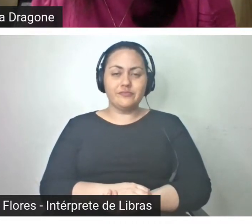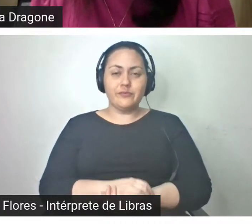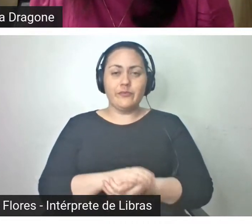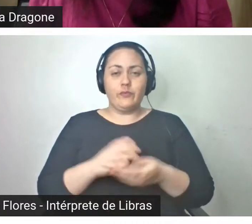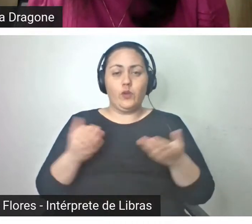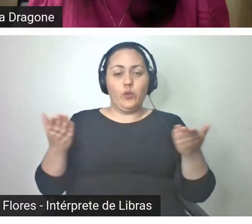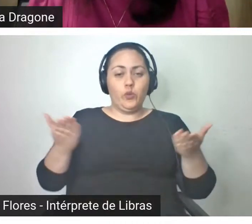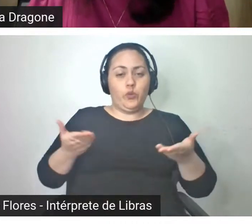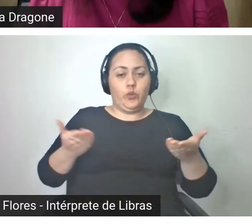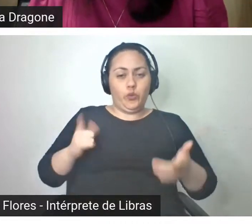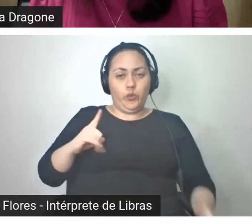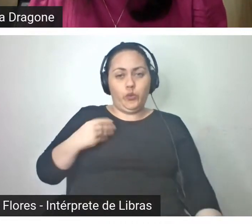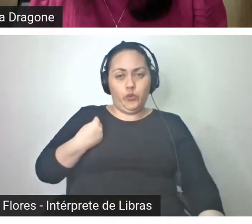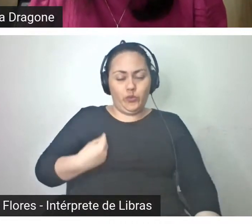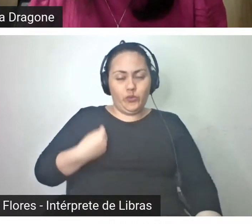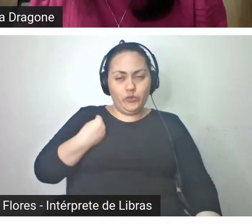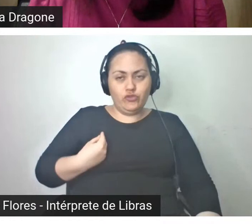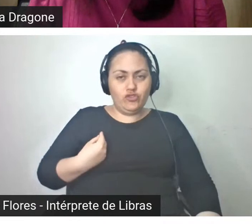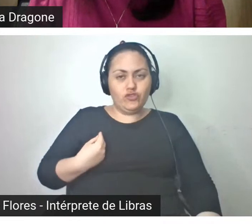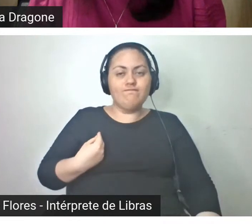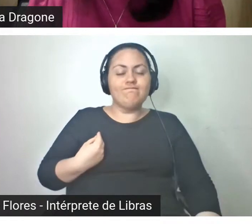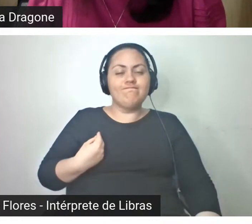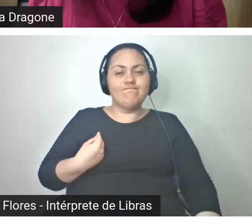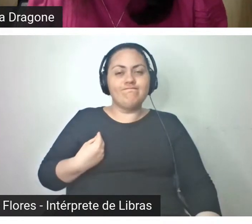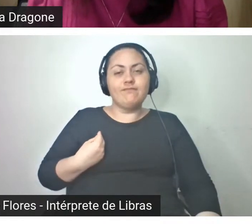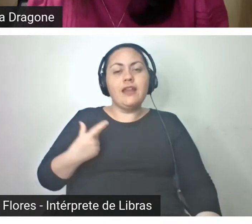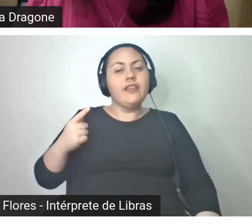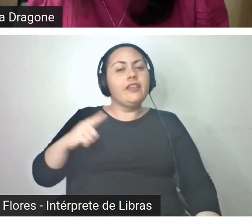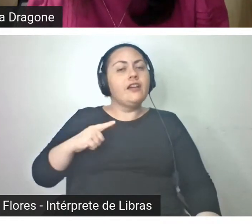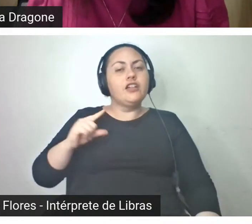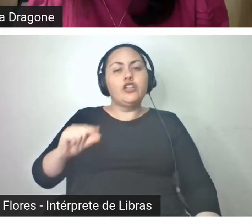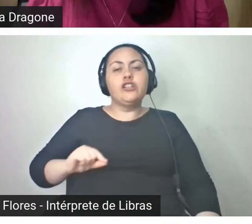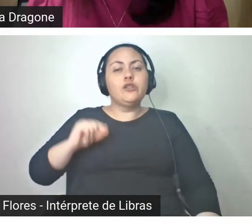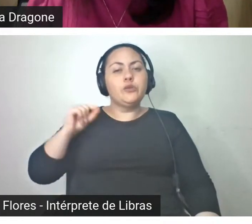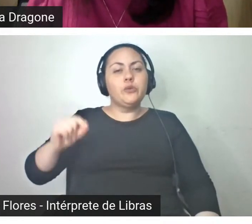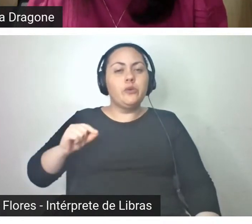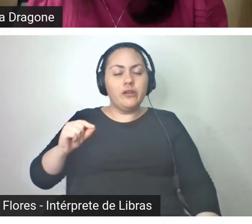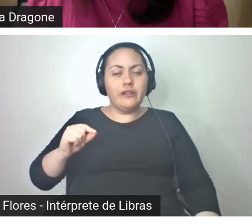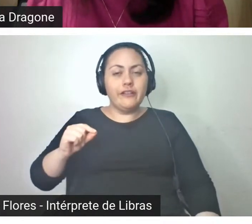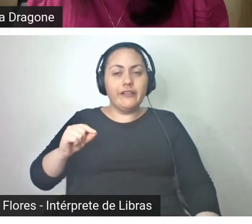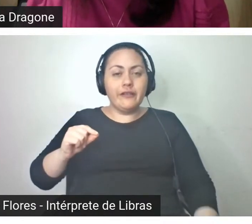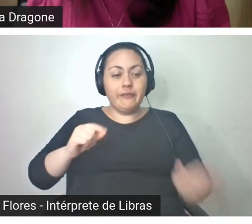Atualmente, há uma forte pressão para que os modelos de financiamento